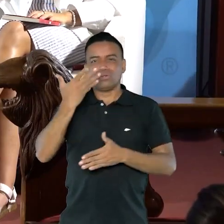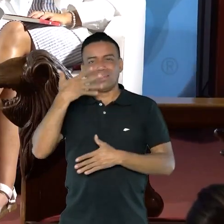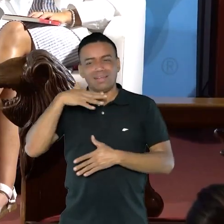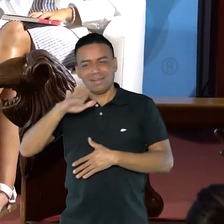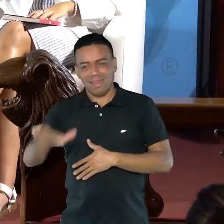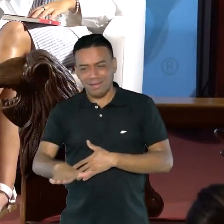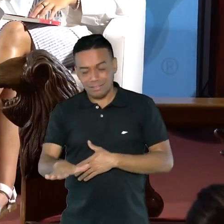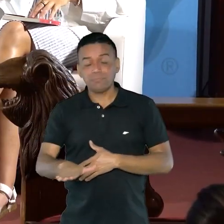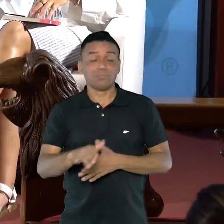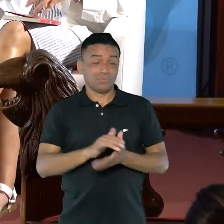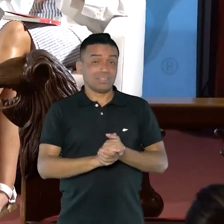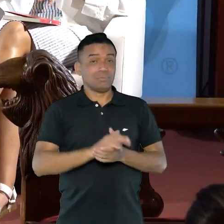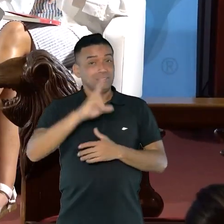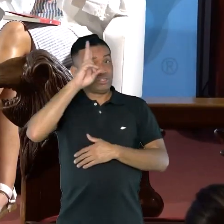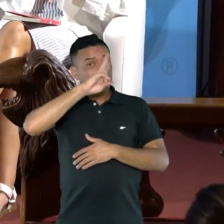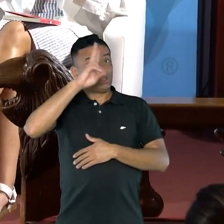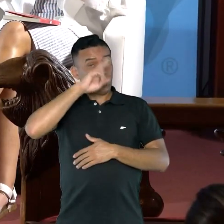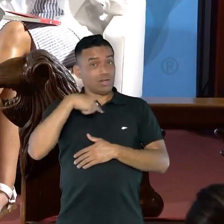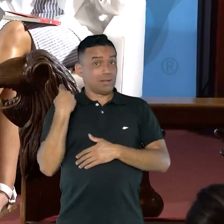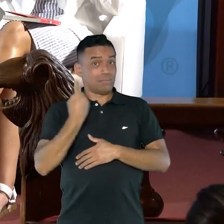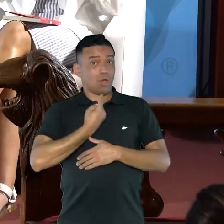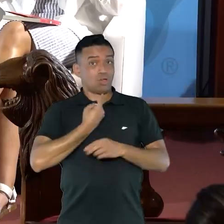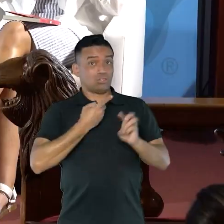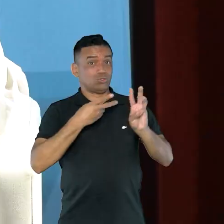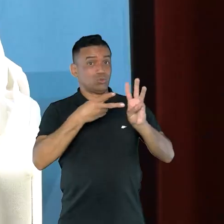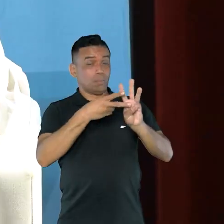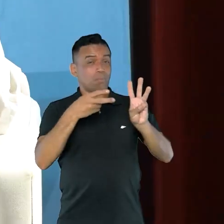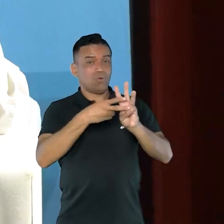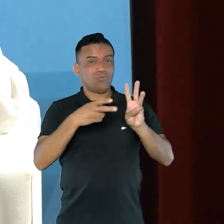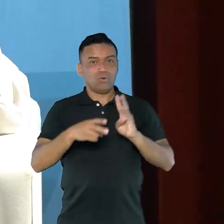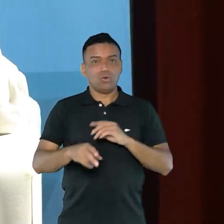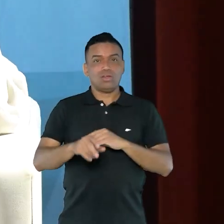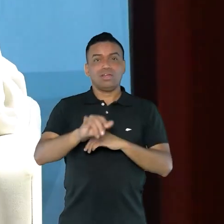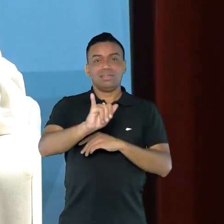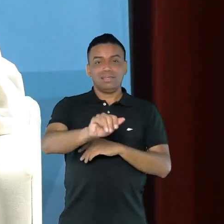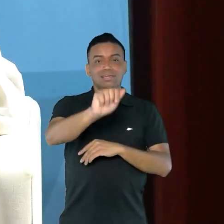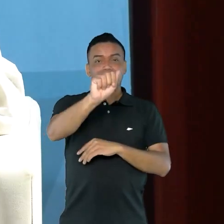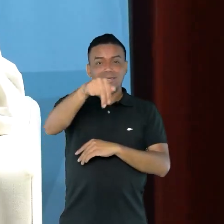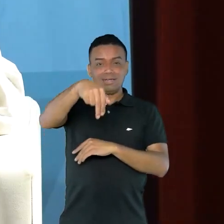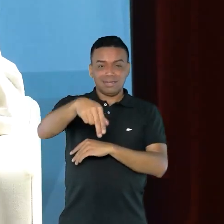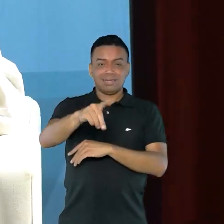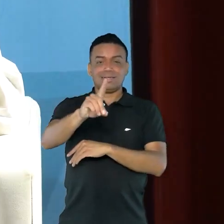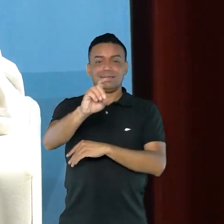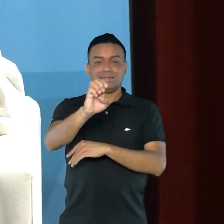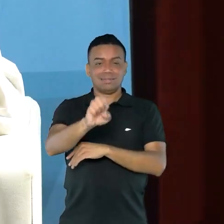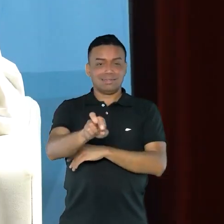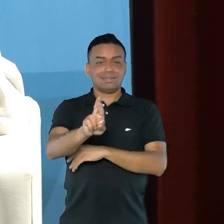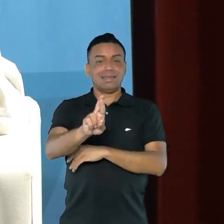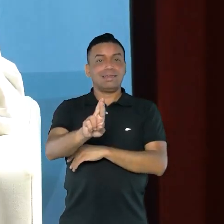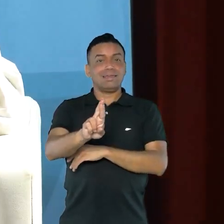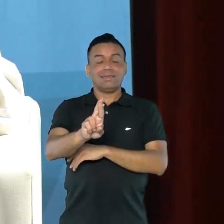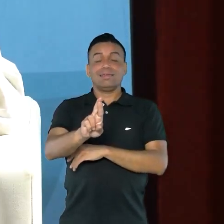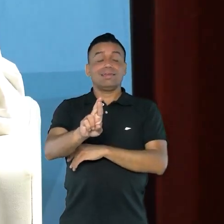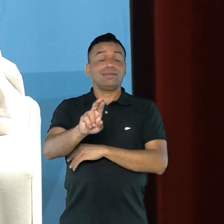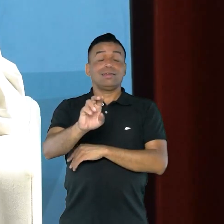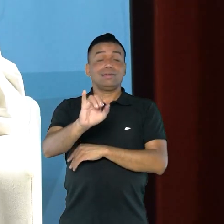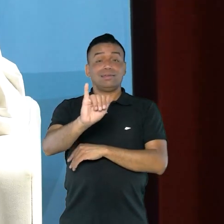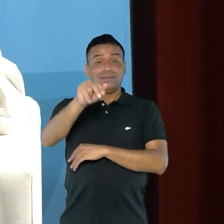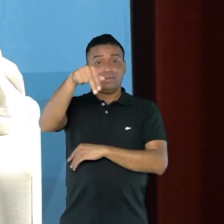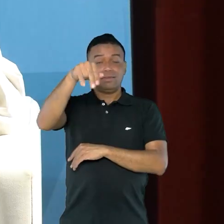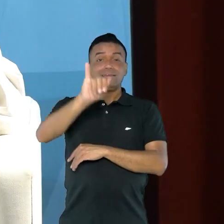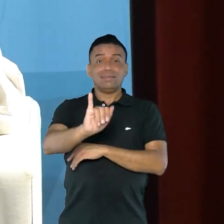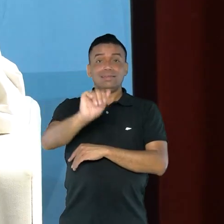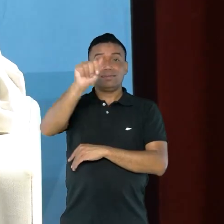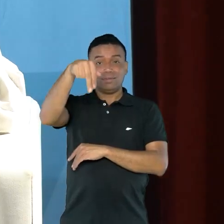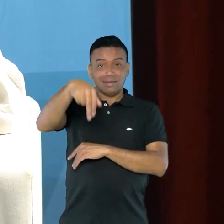nosso povo, né? Que diz que em Anderu, que é uma dessas entidades criadoras, né? Ele